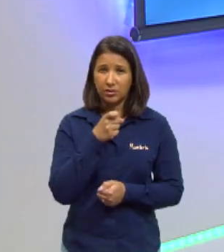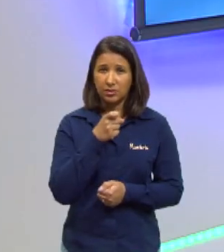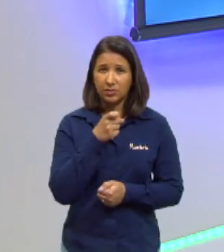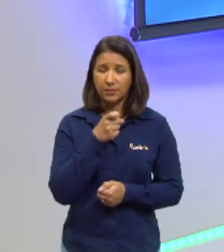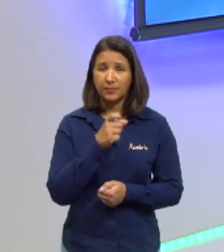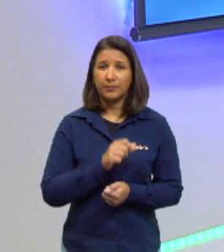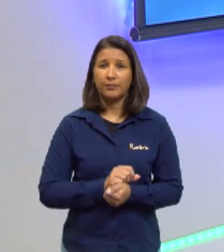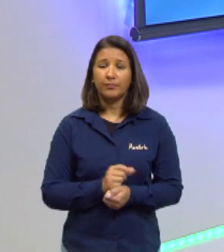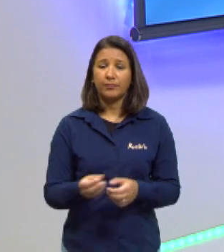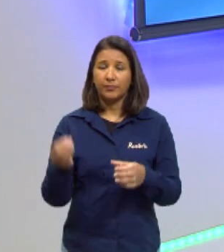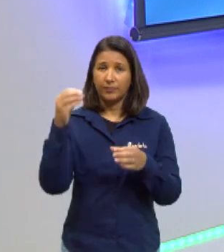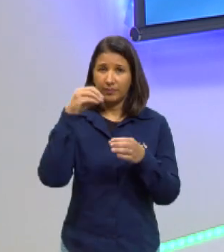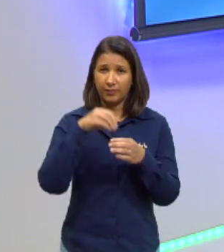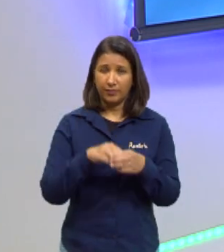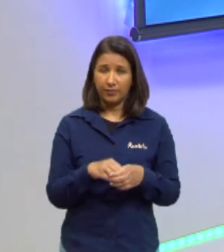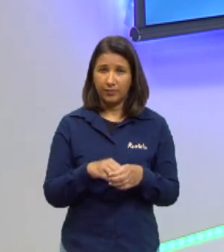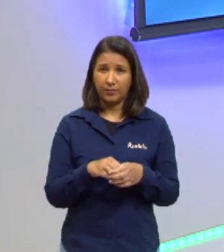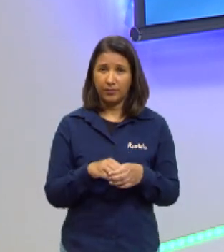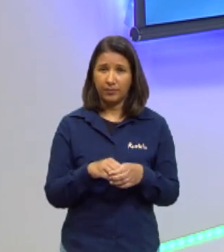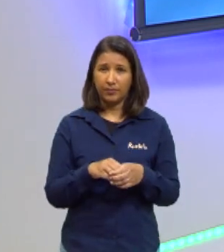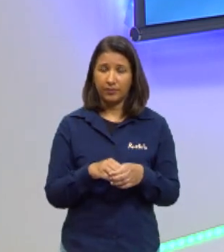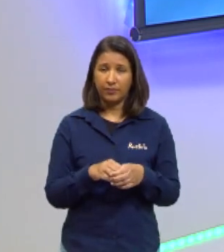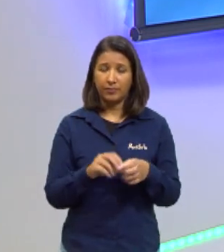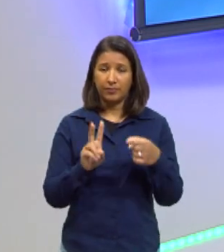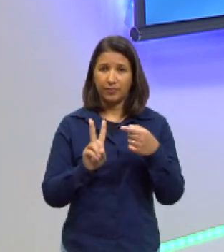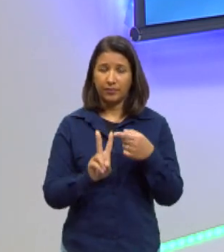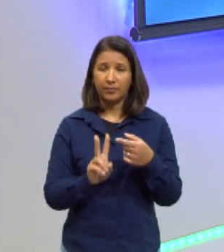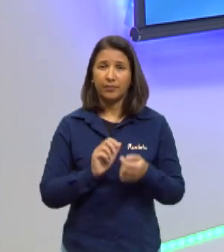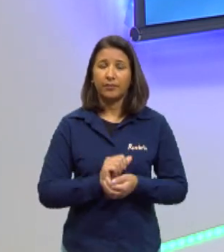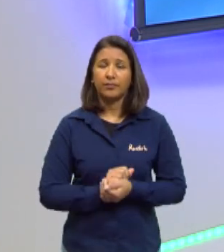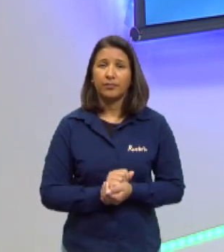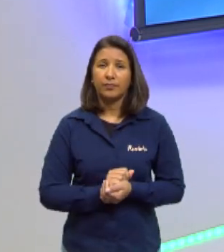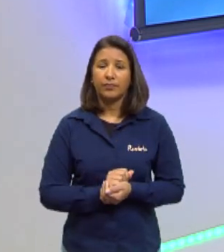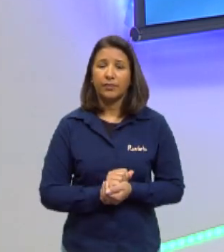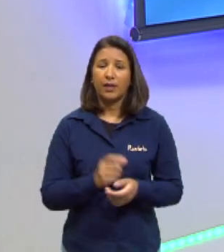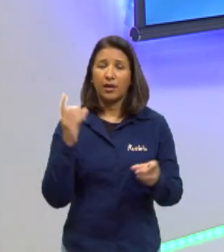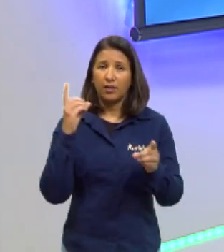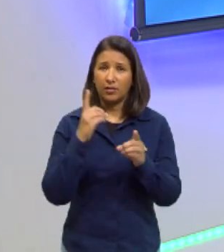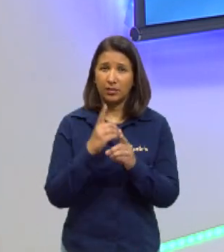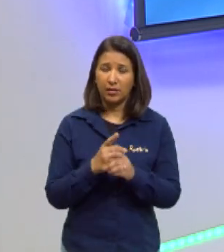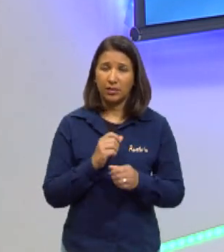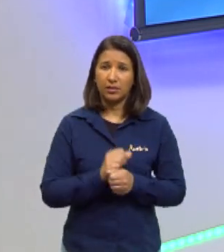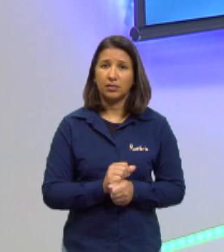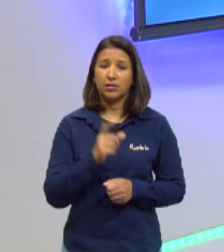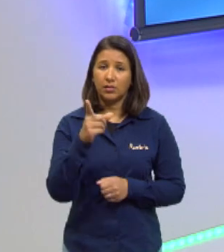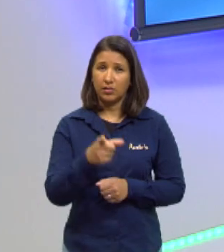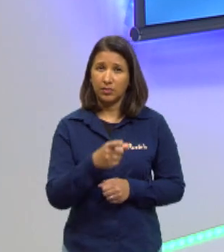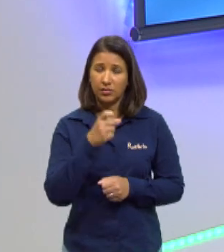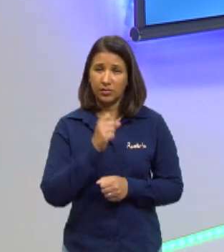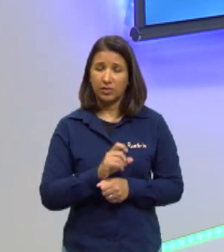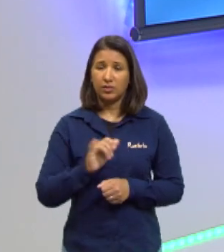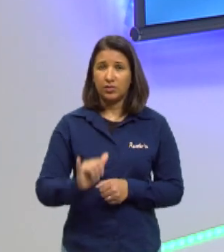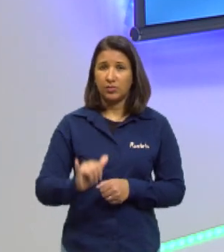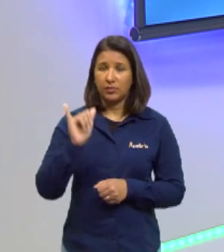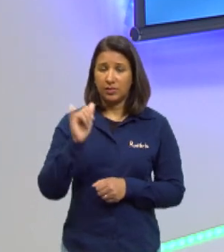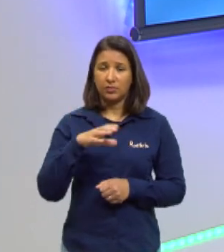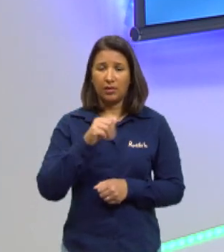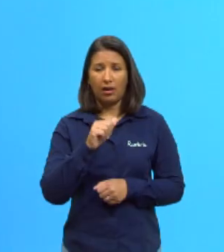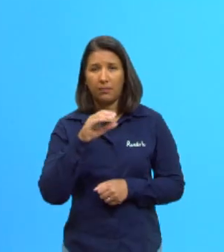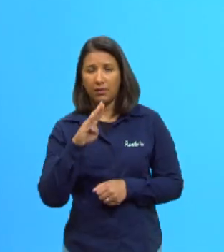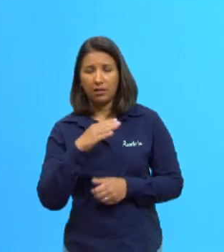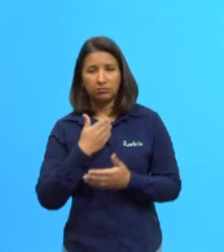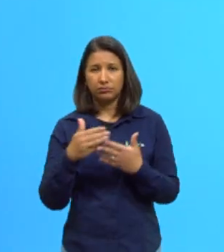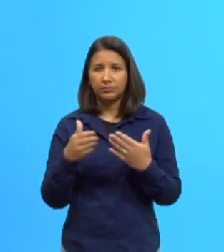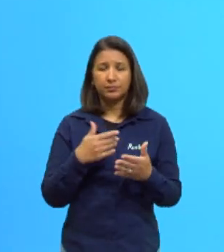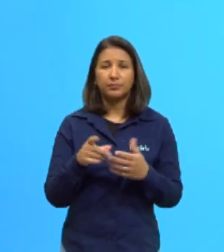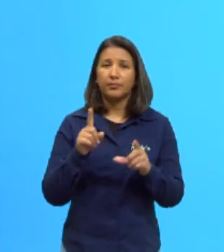está dentro do radical, certo? Então, eu encontrei um x, um y, um a, um b, seja lá qual for